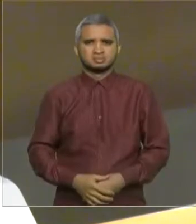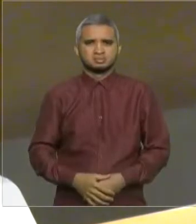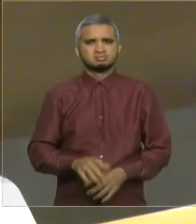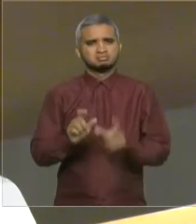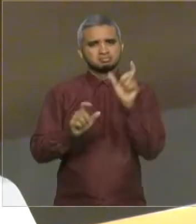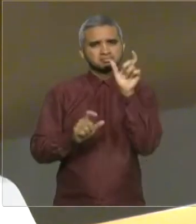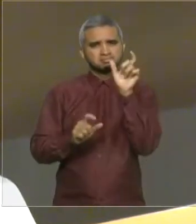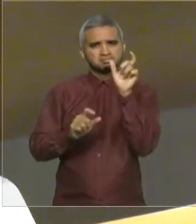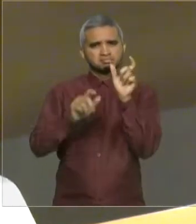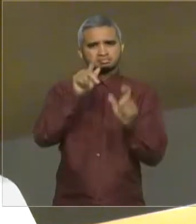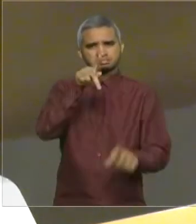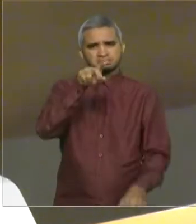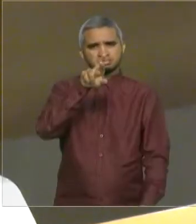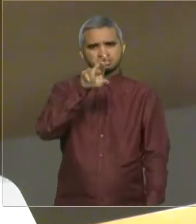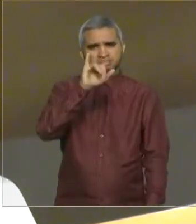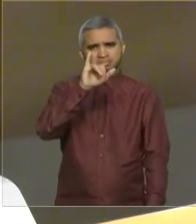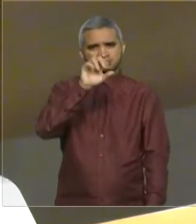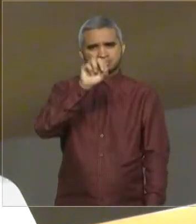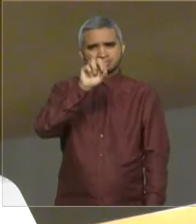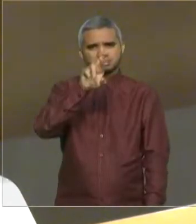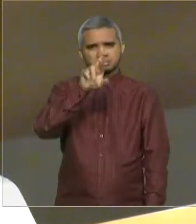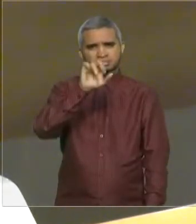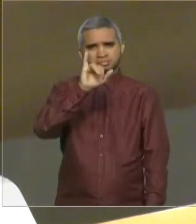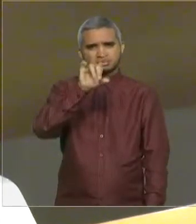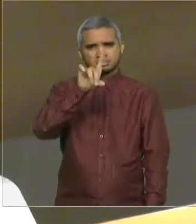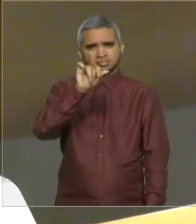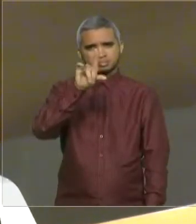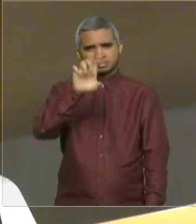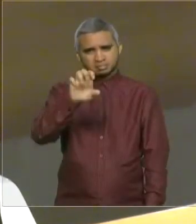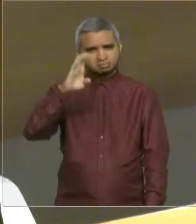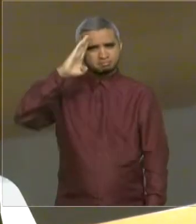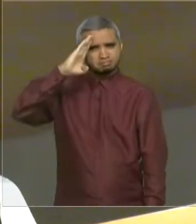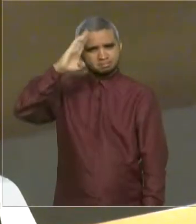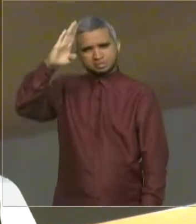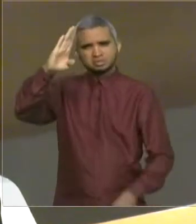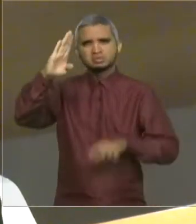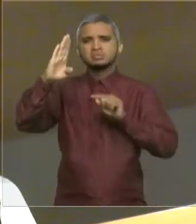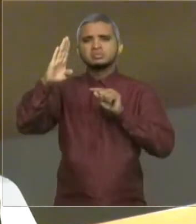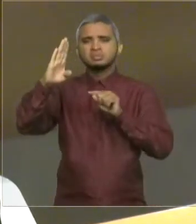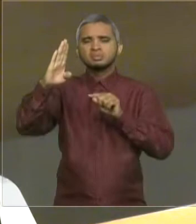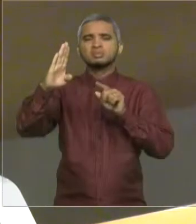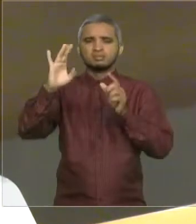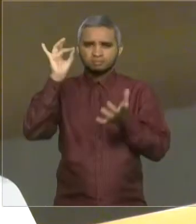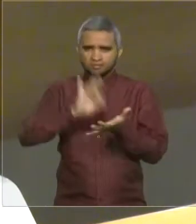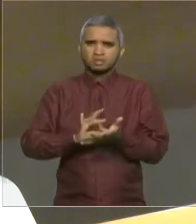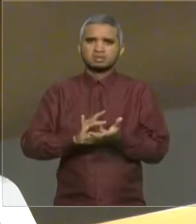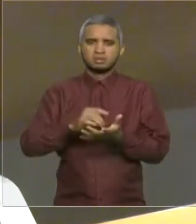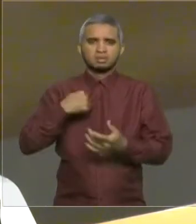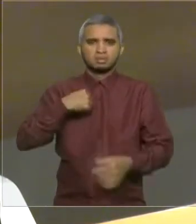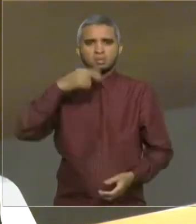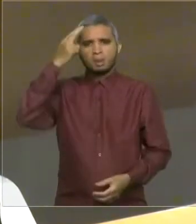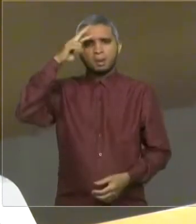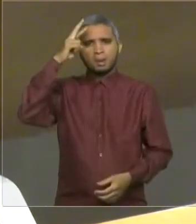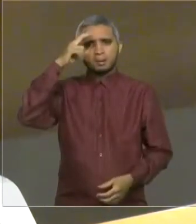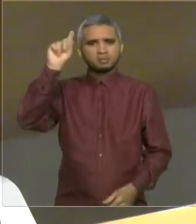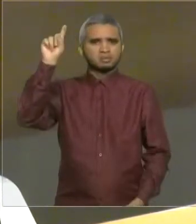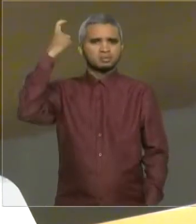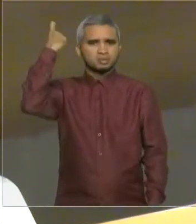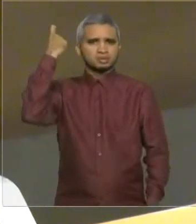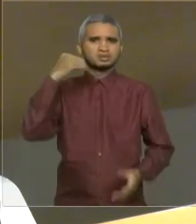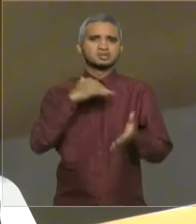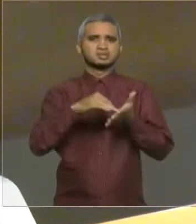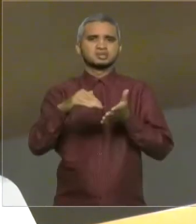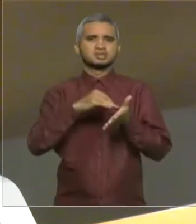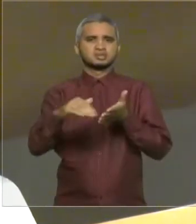governo do Estado fez hoje, marcou essa manhã. E eu me lembro, como ex-secretária de Saúde do município, a angústia